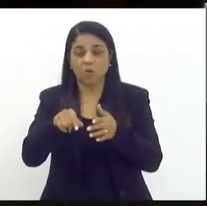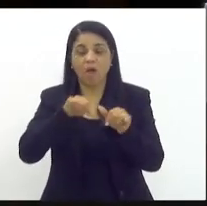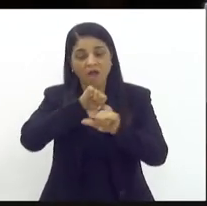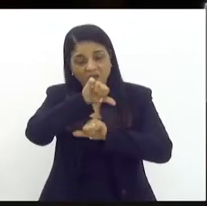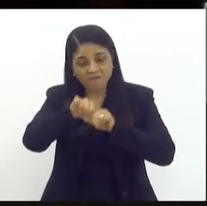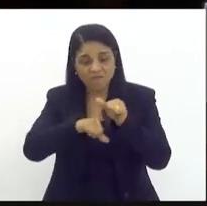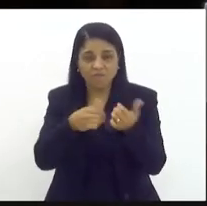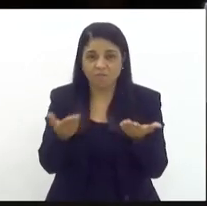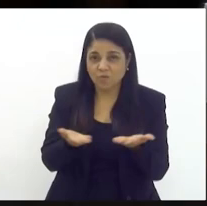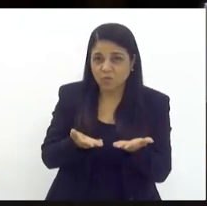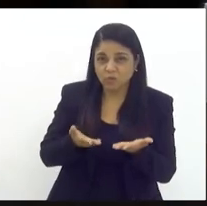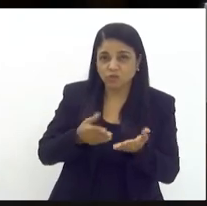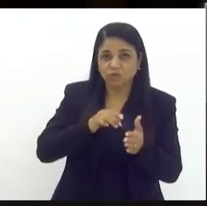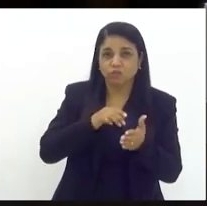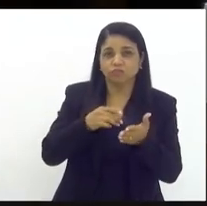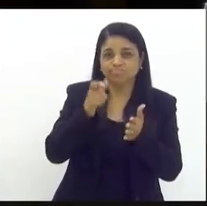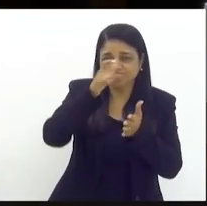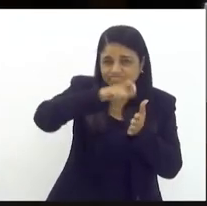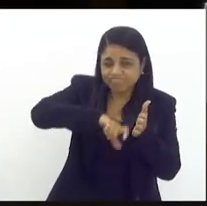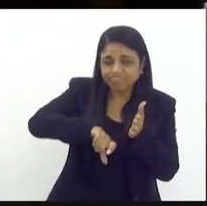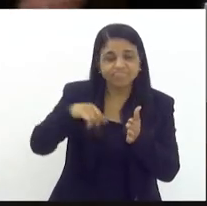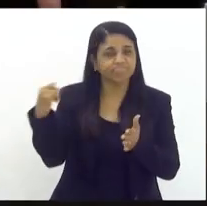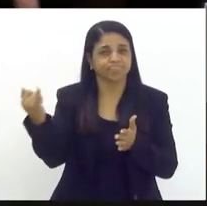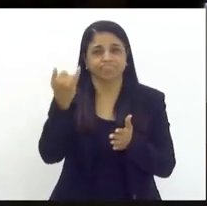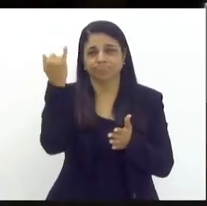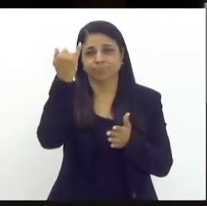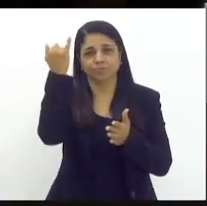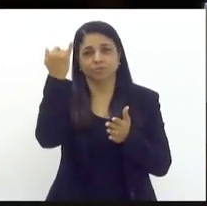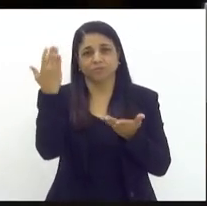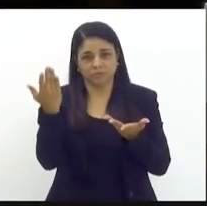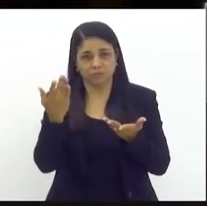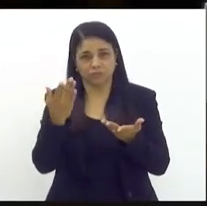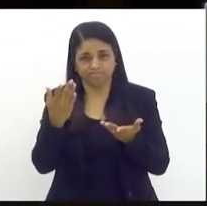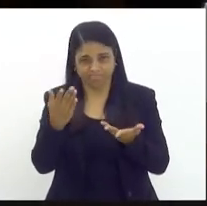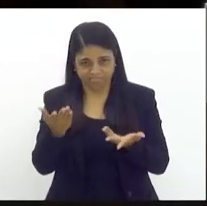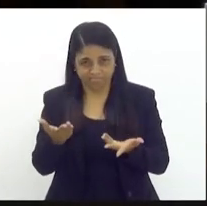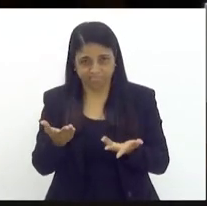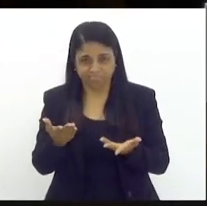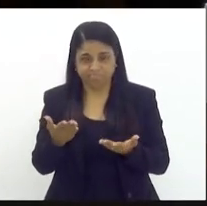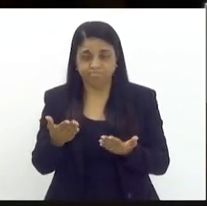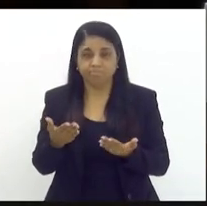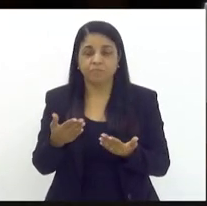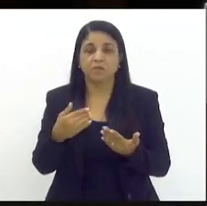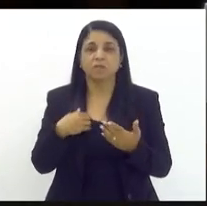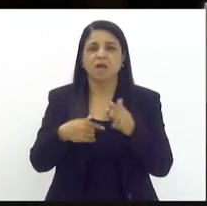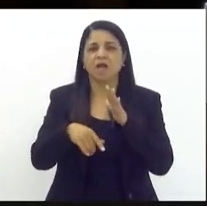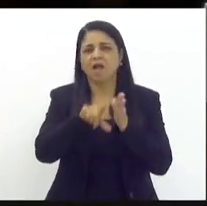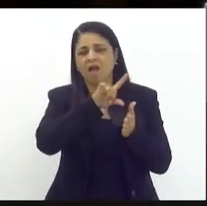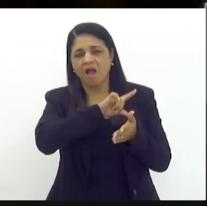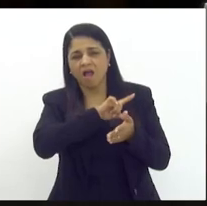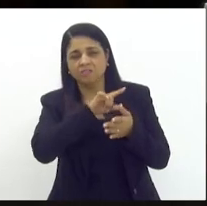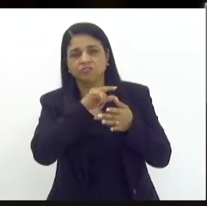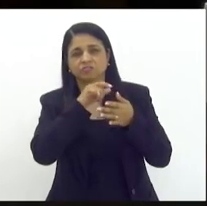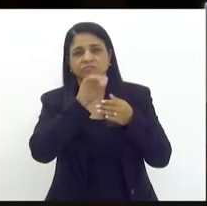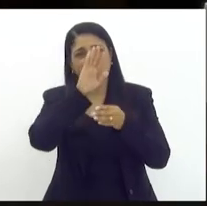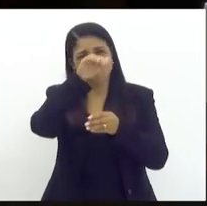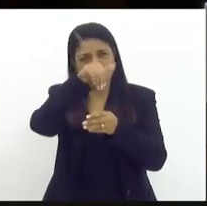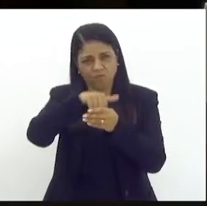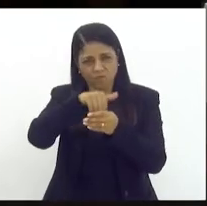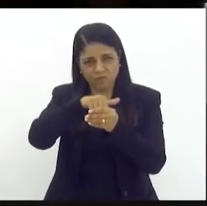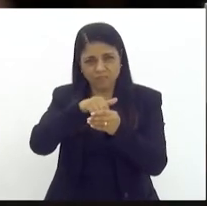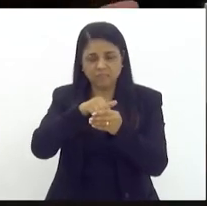e mais necessária e um certo consenso quando eu falava da reforma antes da votação da reforma